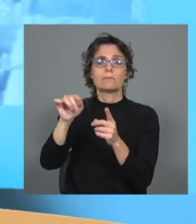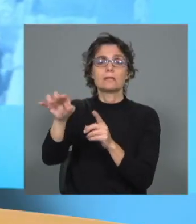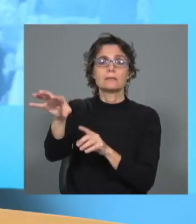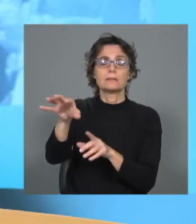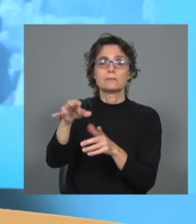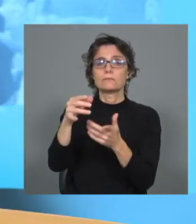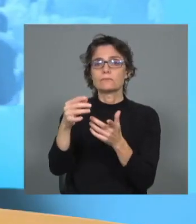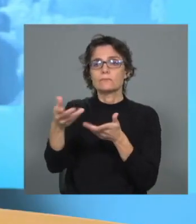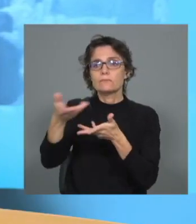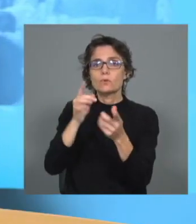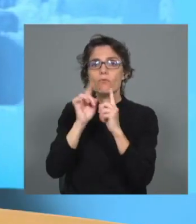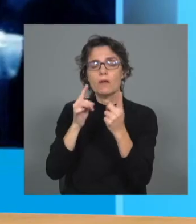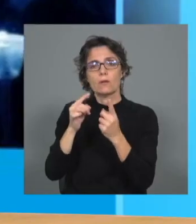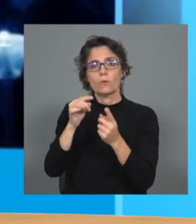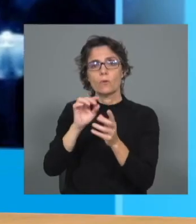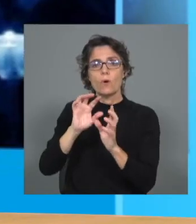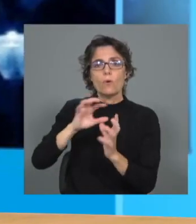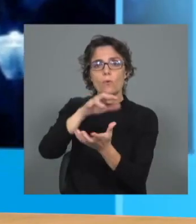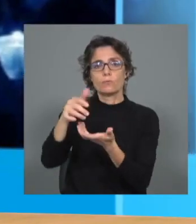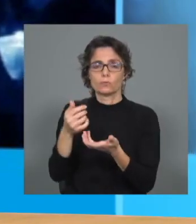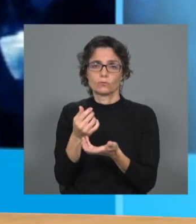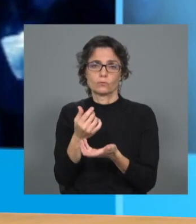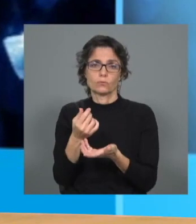Al-Tayeb, tem sido um grande